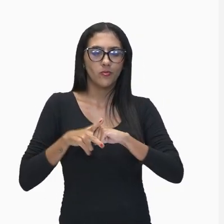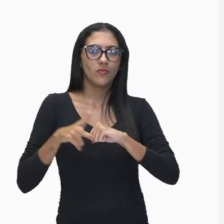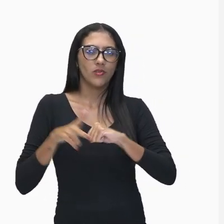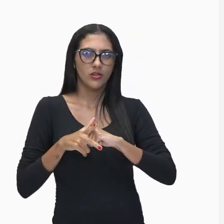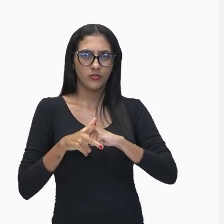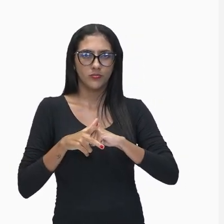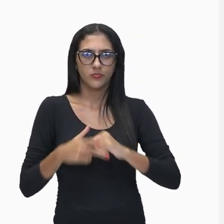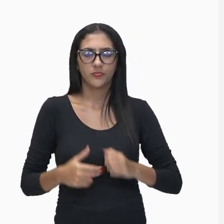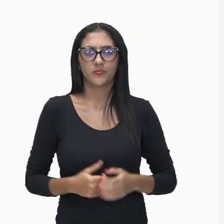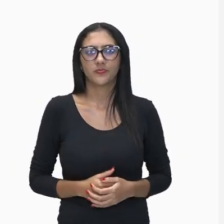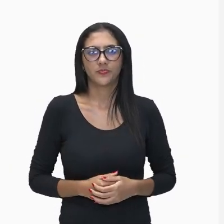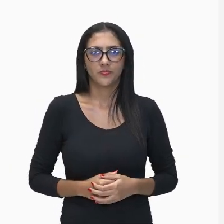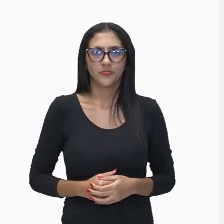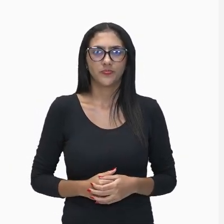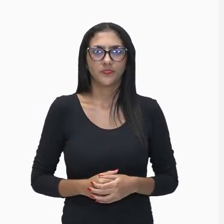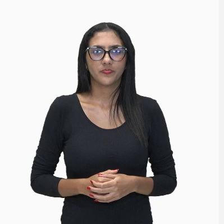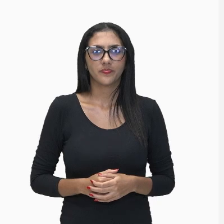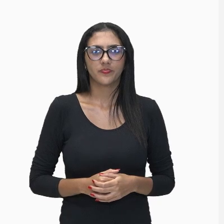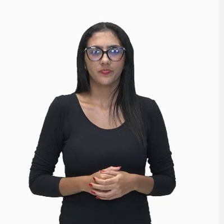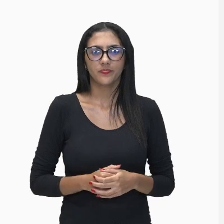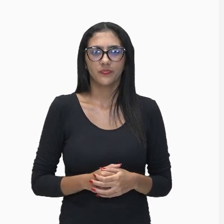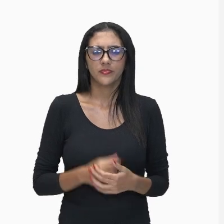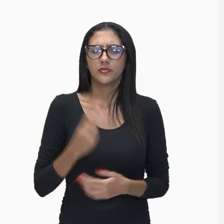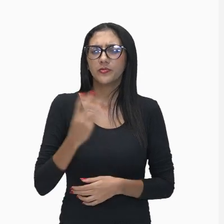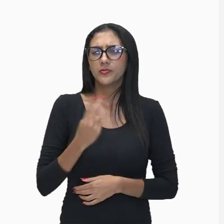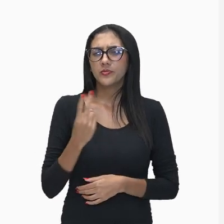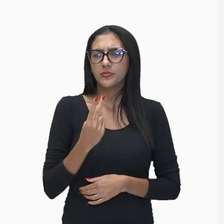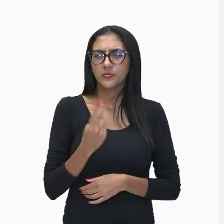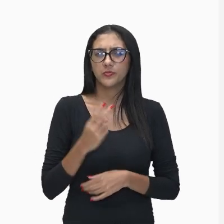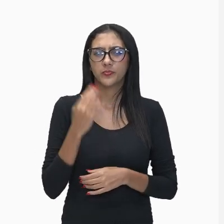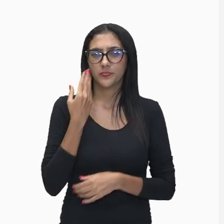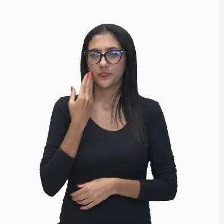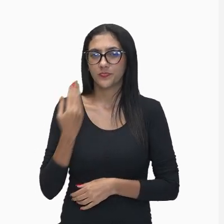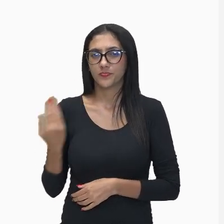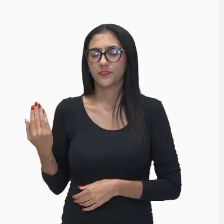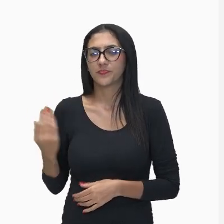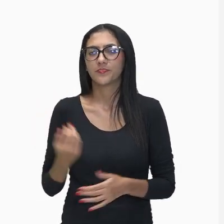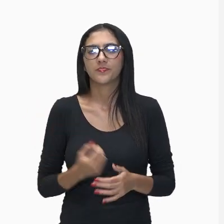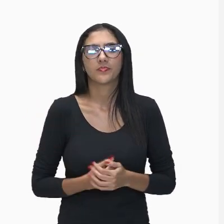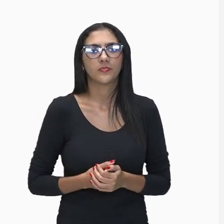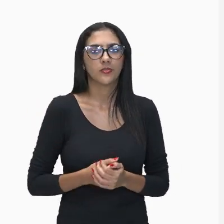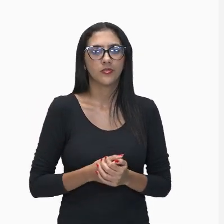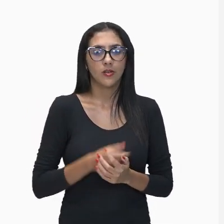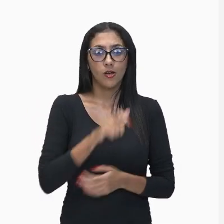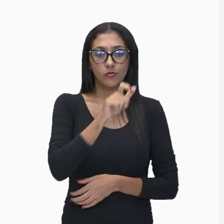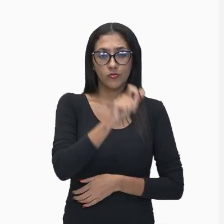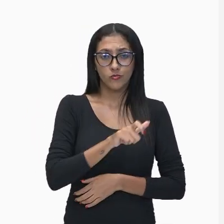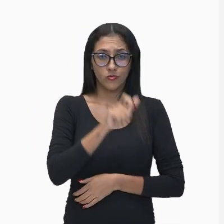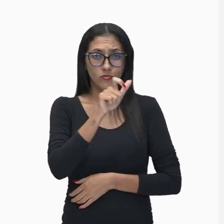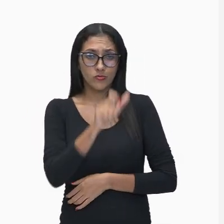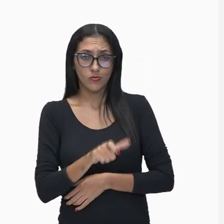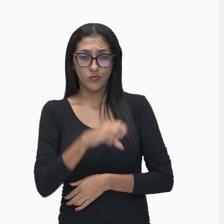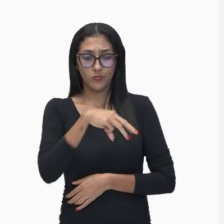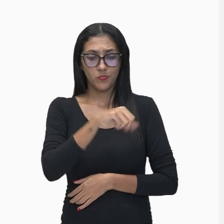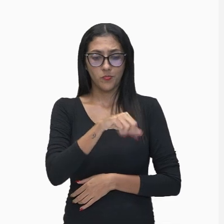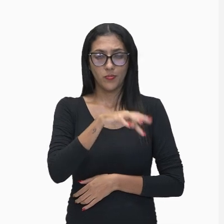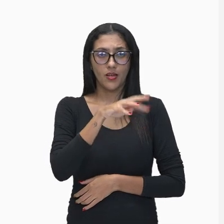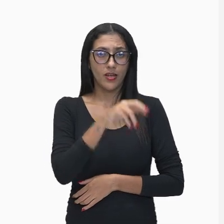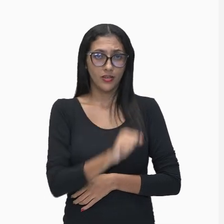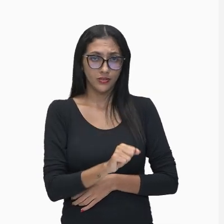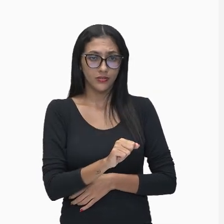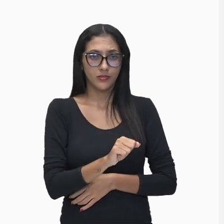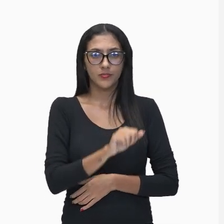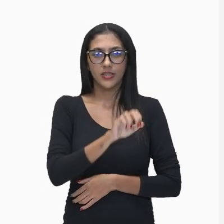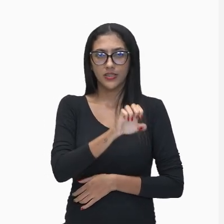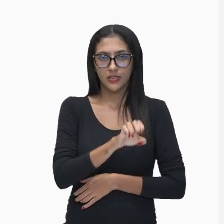singular. Ok? No segundo exemplo, Marta e João leram um livro de José Saramago. Então,